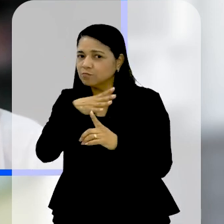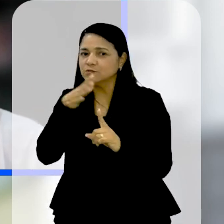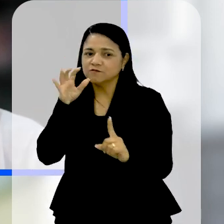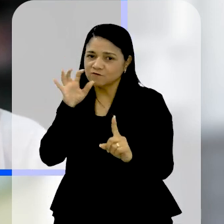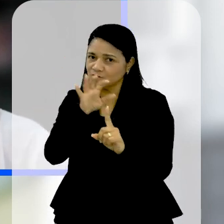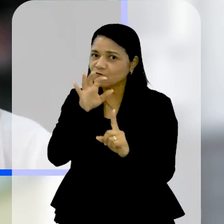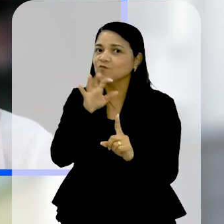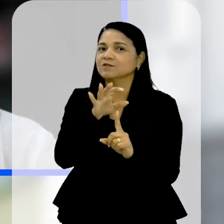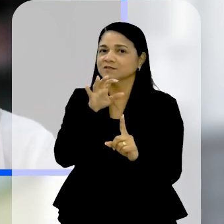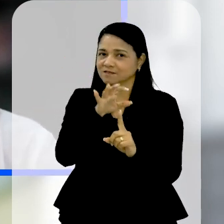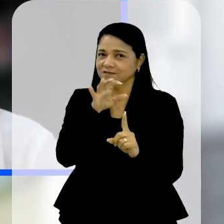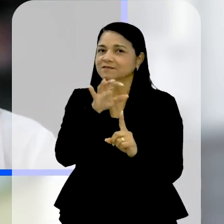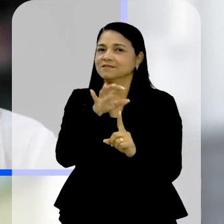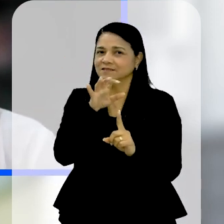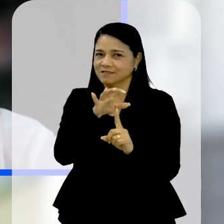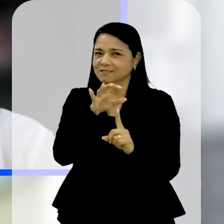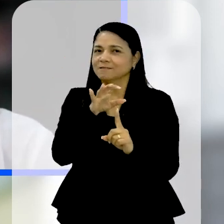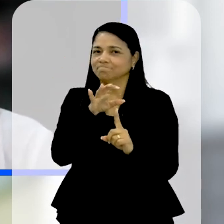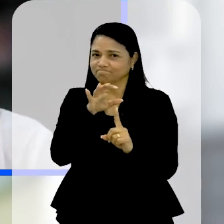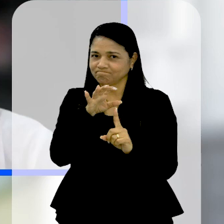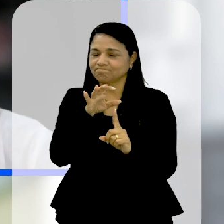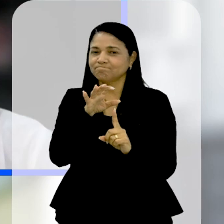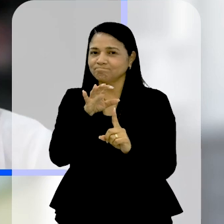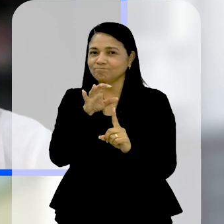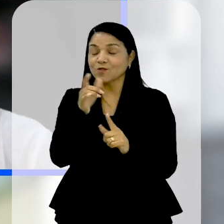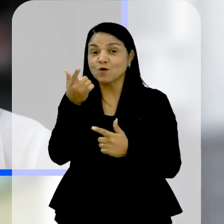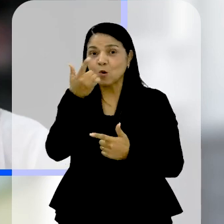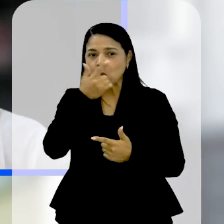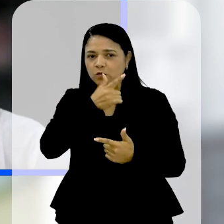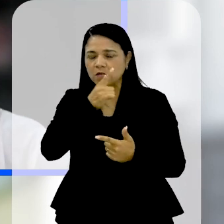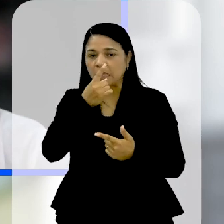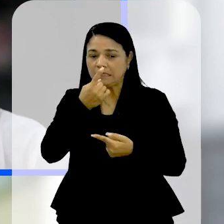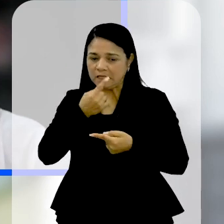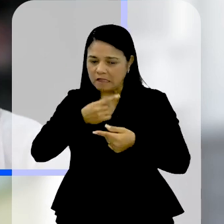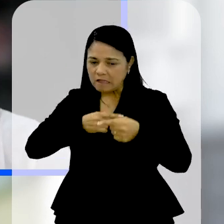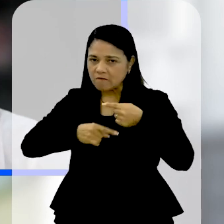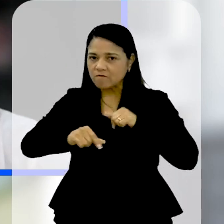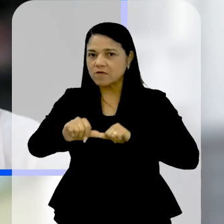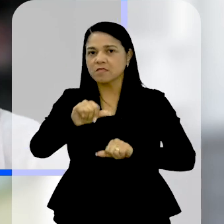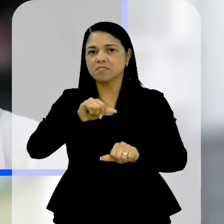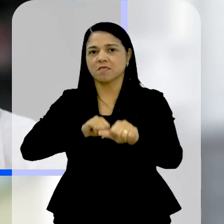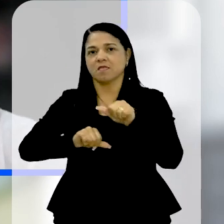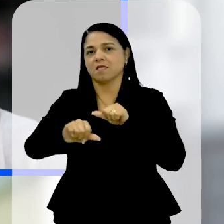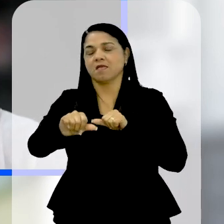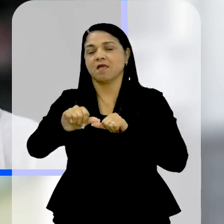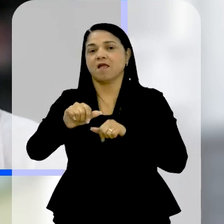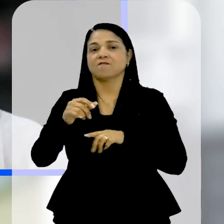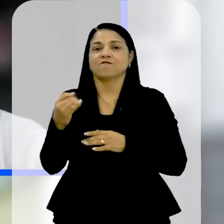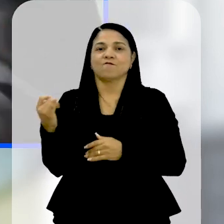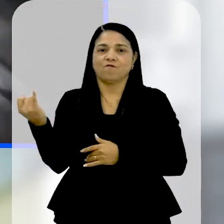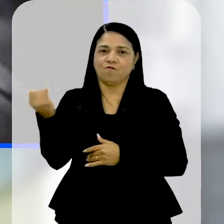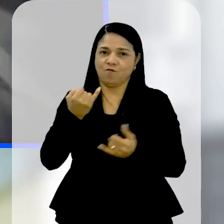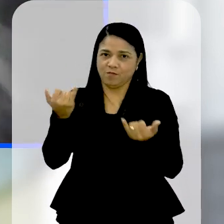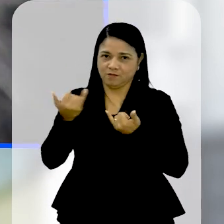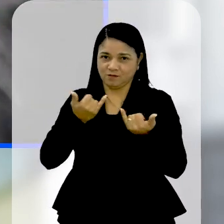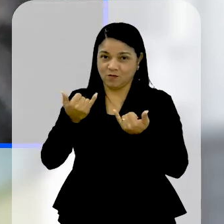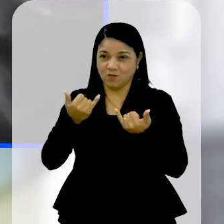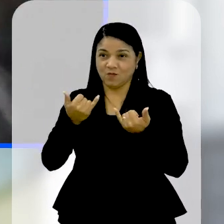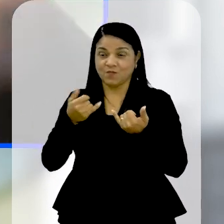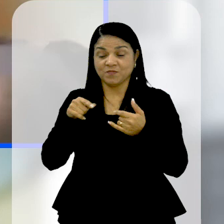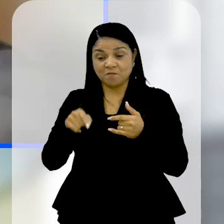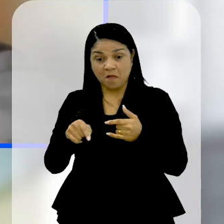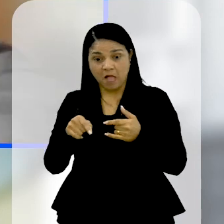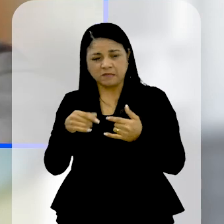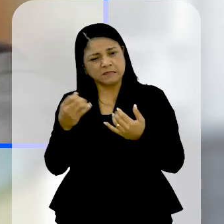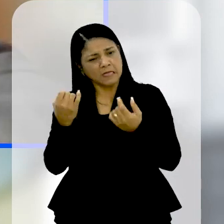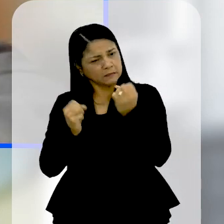abusivo e enganoso, ela consegue até reverter essa informação. O açúcar é ruim, mas a indústria